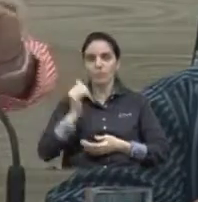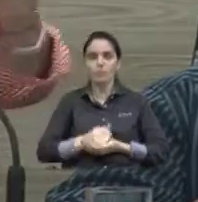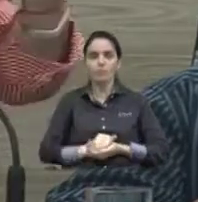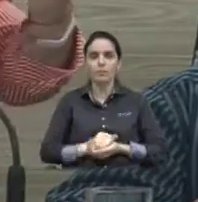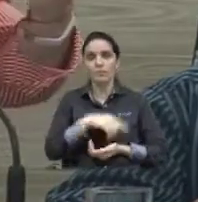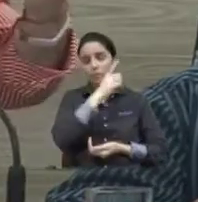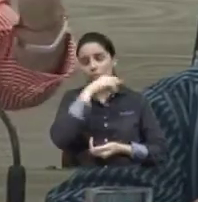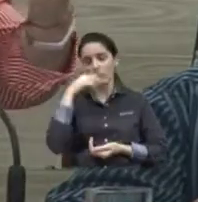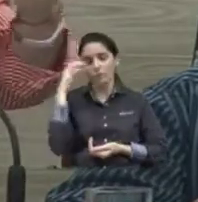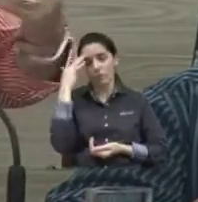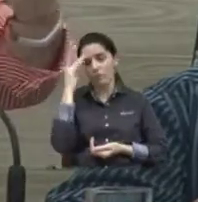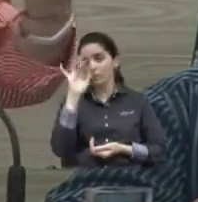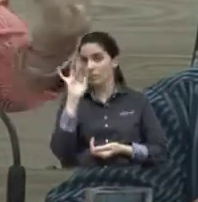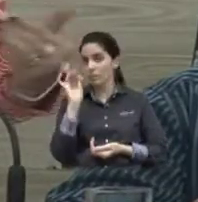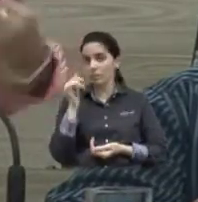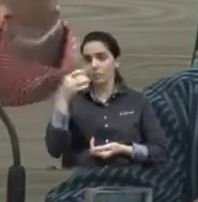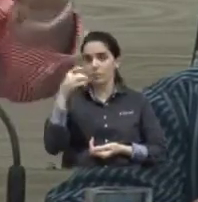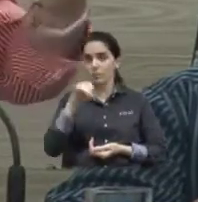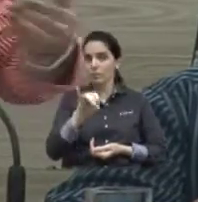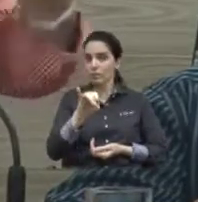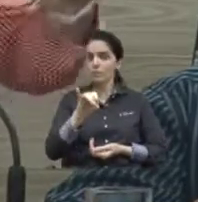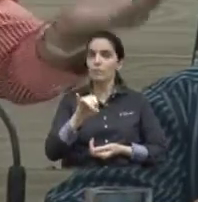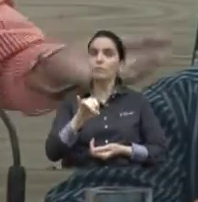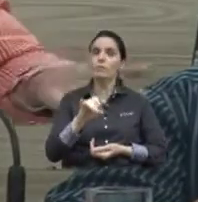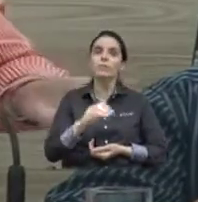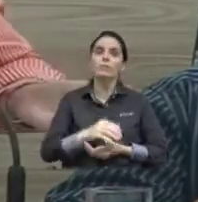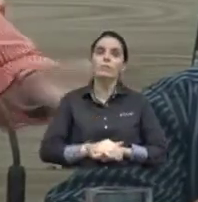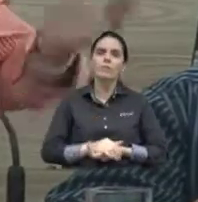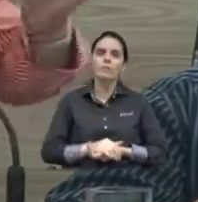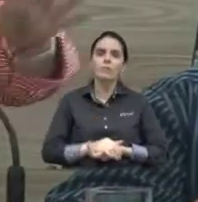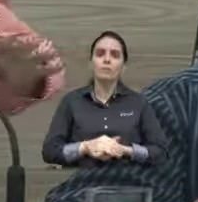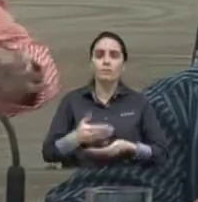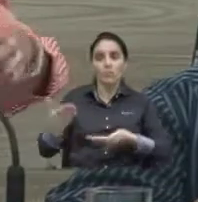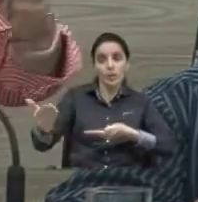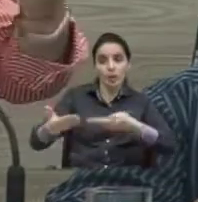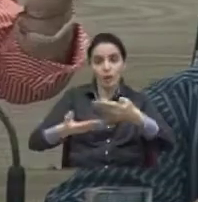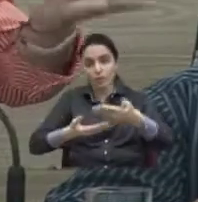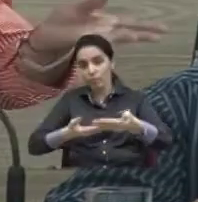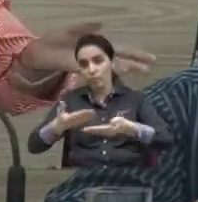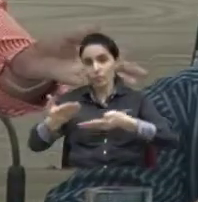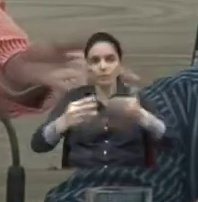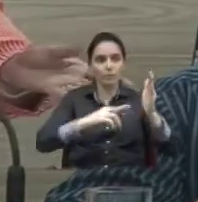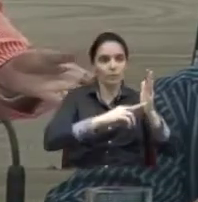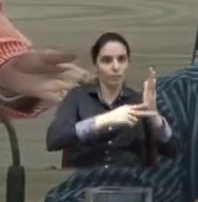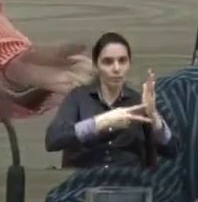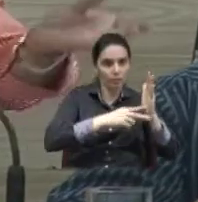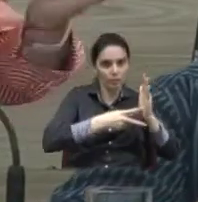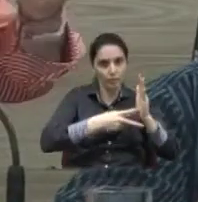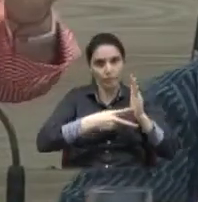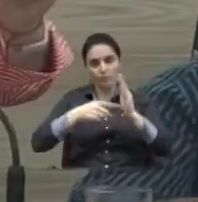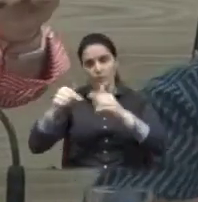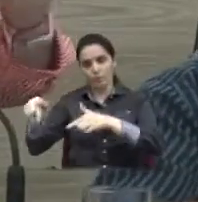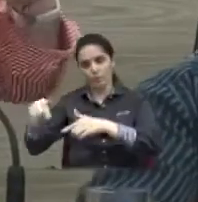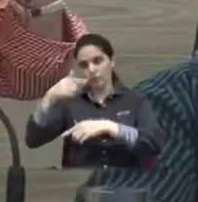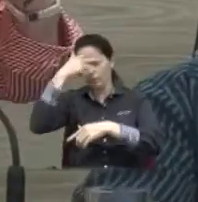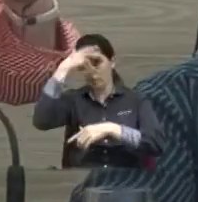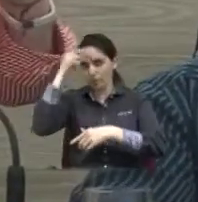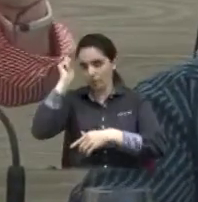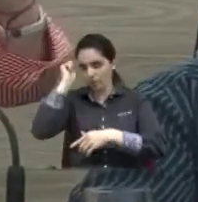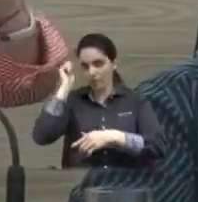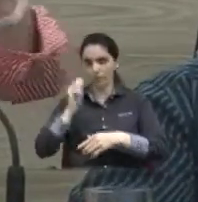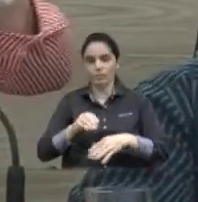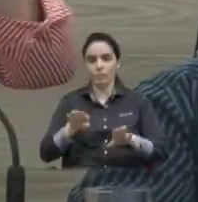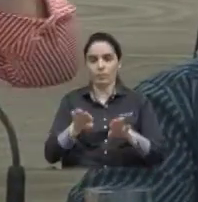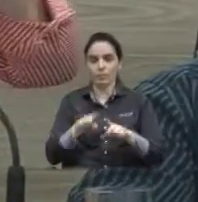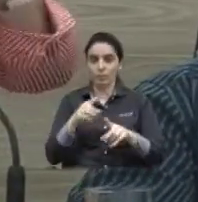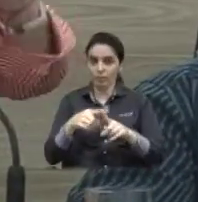ficou, se ainda está na mesa de negociação do sindicato com a prefeitura. Porque, inclusive, no